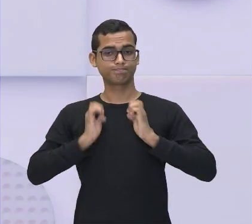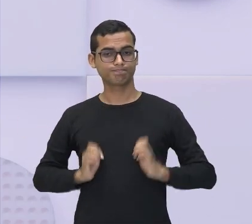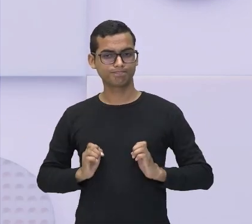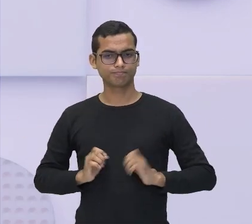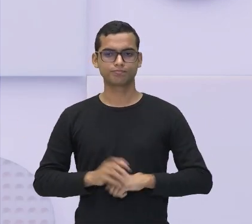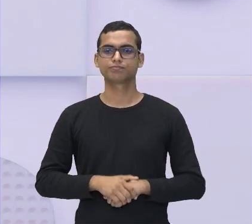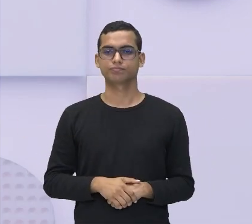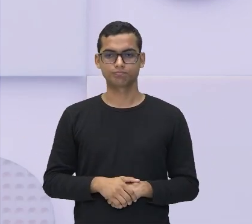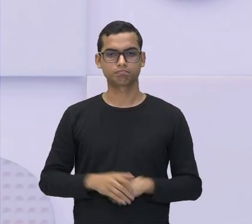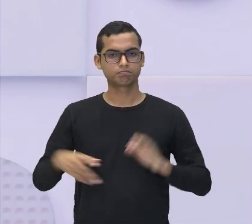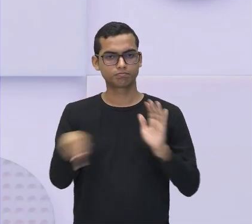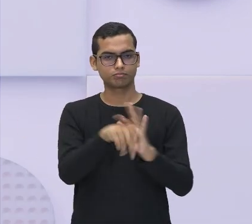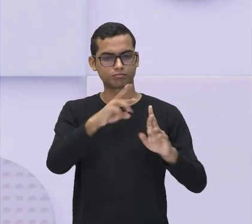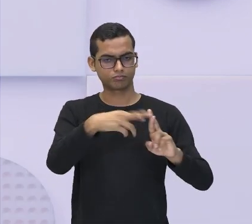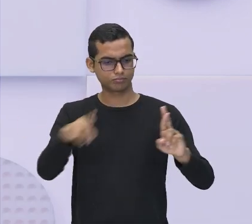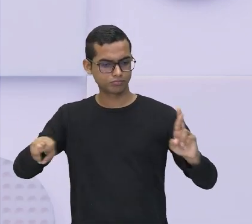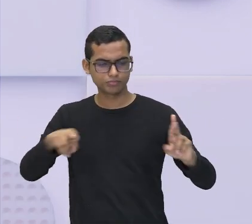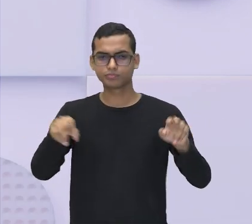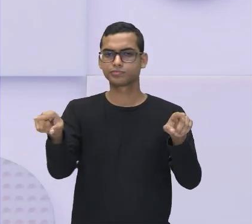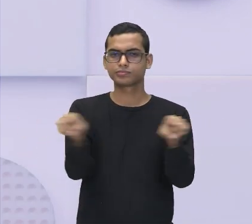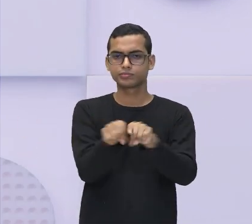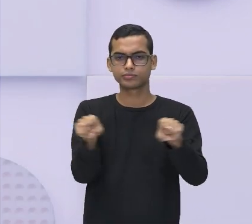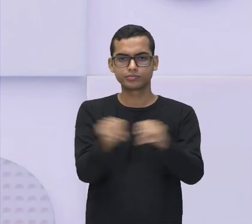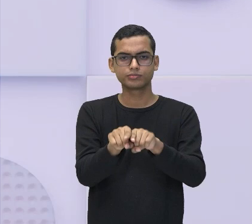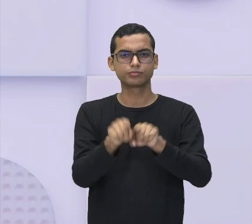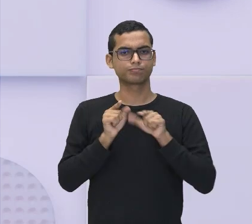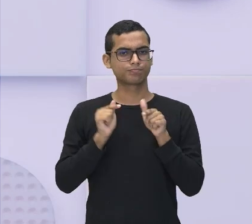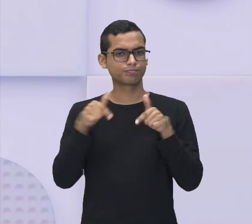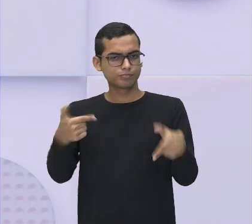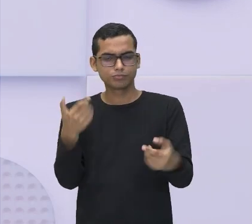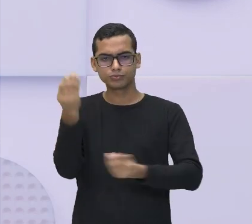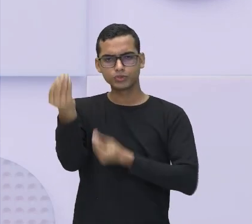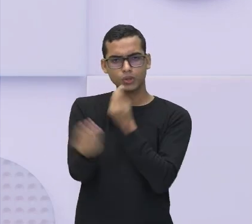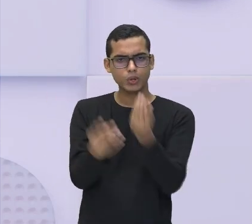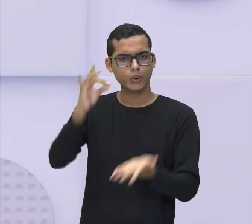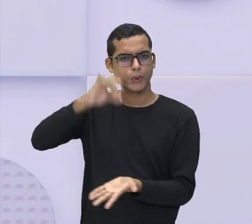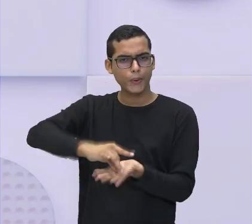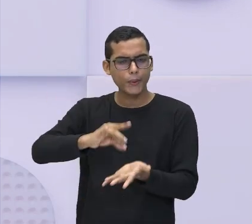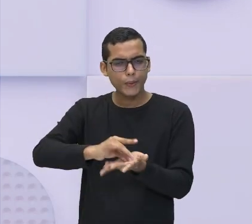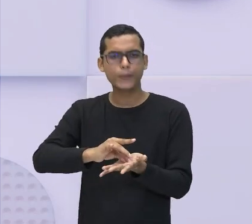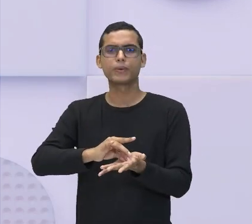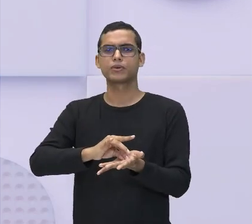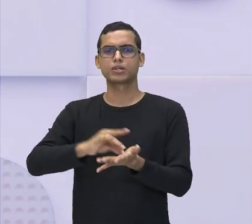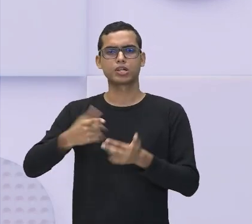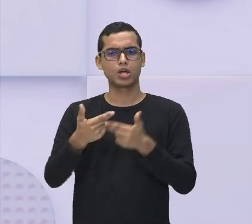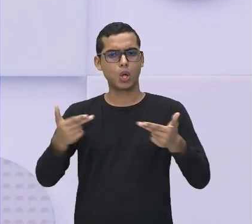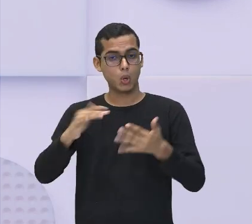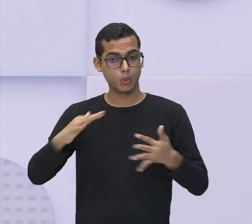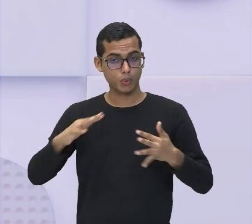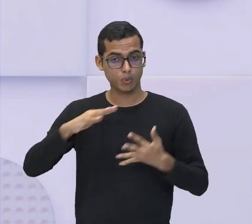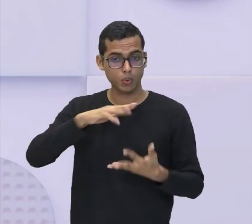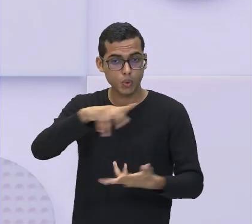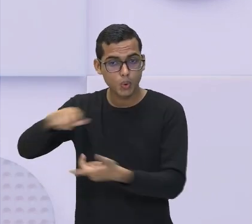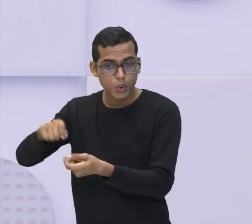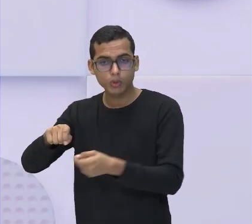para aquela religião, sobre o que fazer, como fazer as coisas nesse mundo, né? Fazer o bem sem